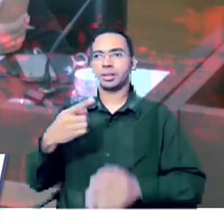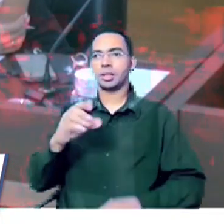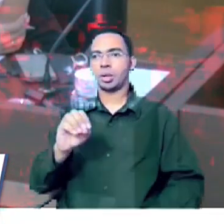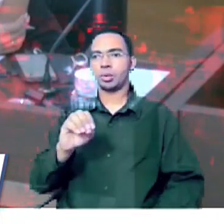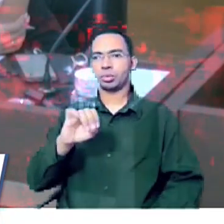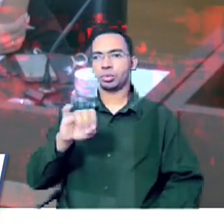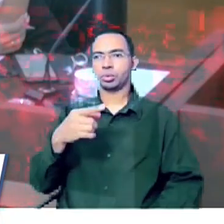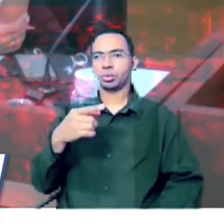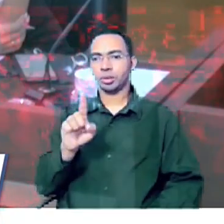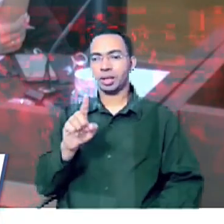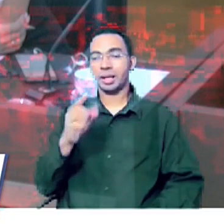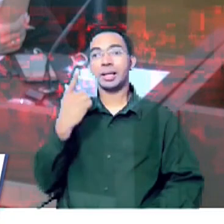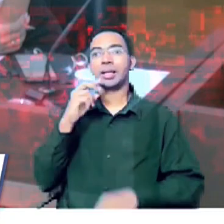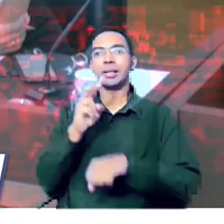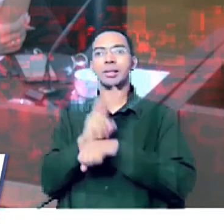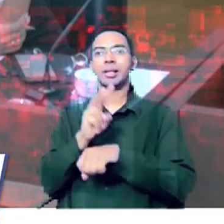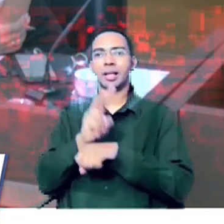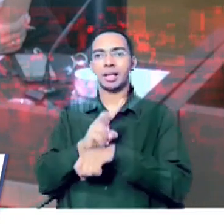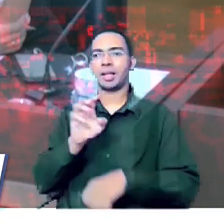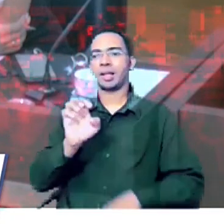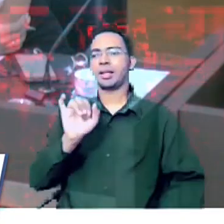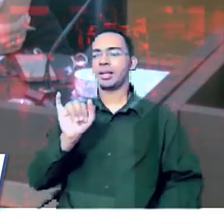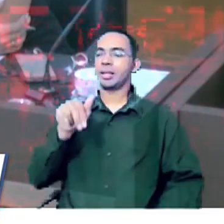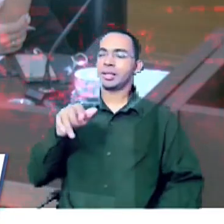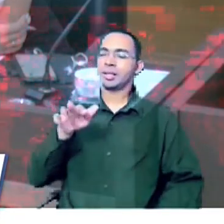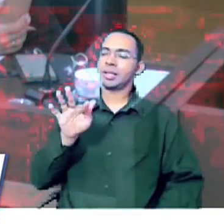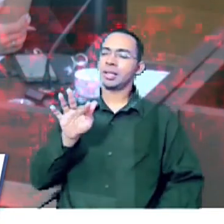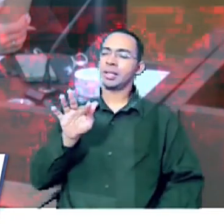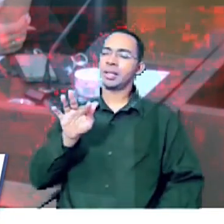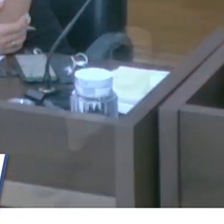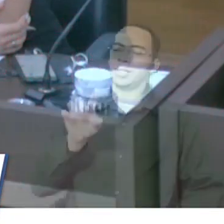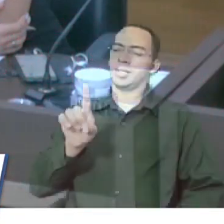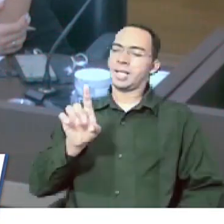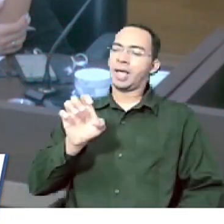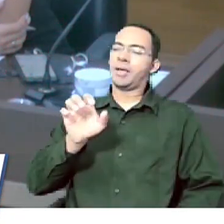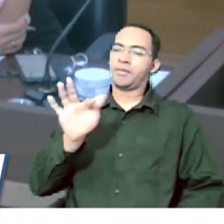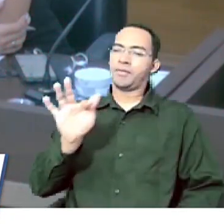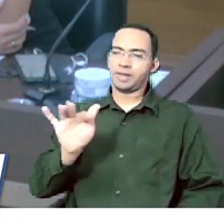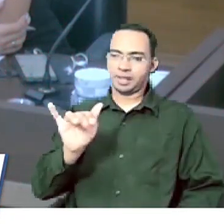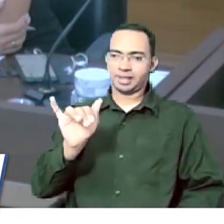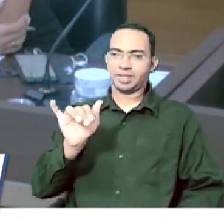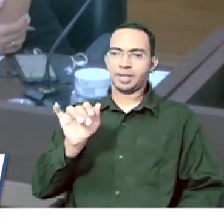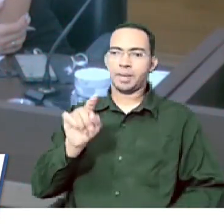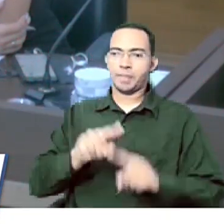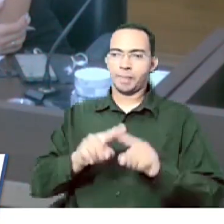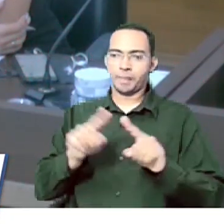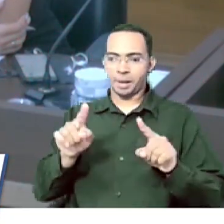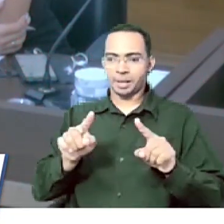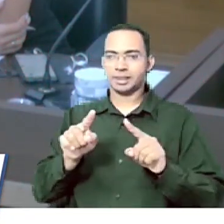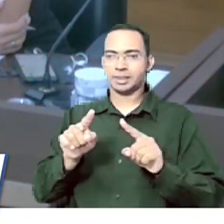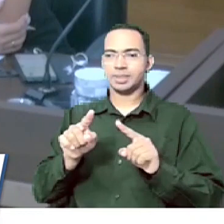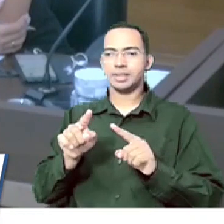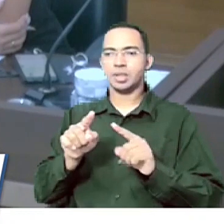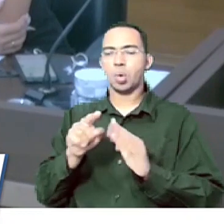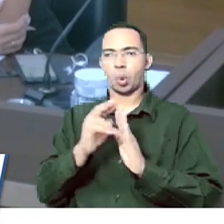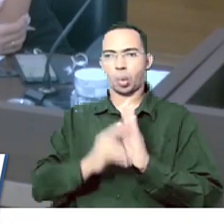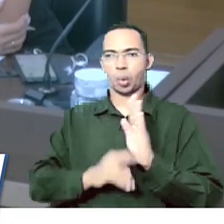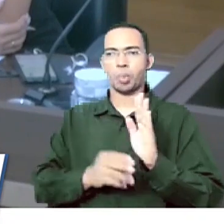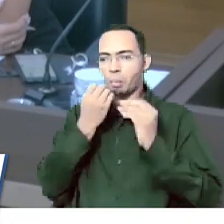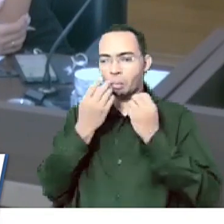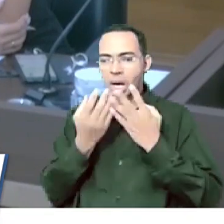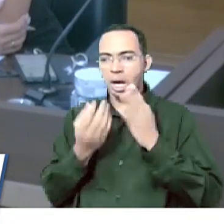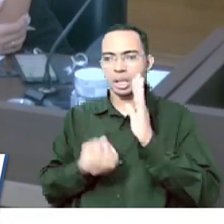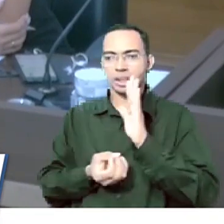fiscaliza é a Indef, né? Ele está ali, mas o requerimento é bem elaborado, vamos aguardar a